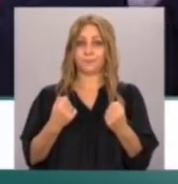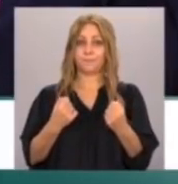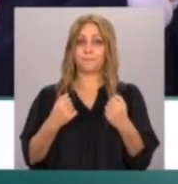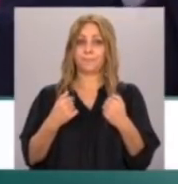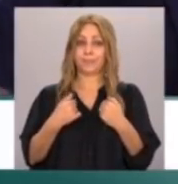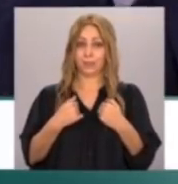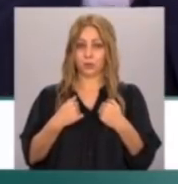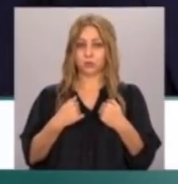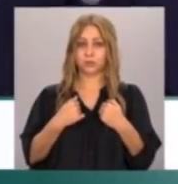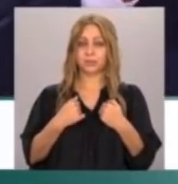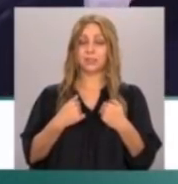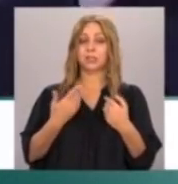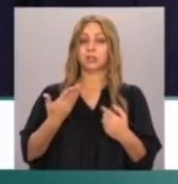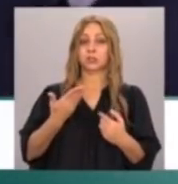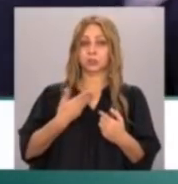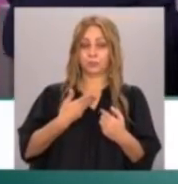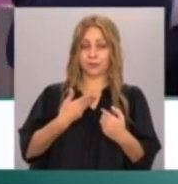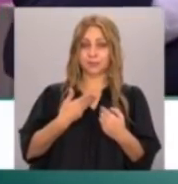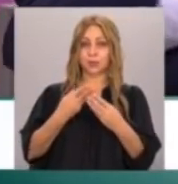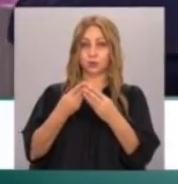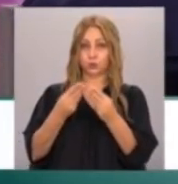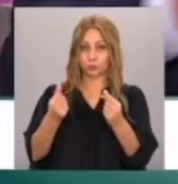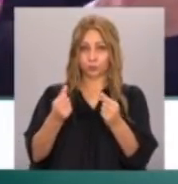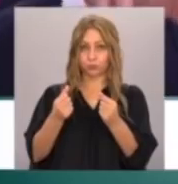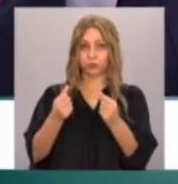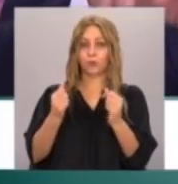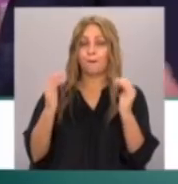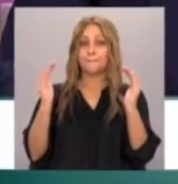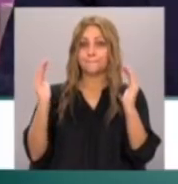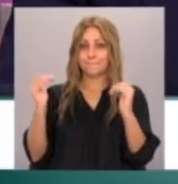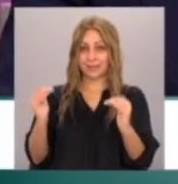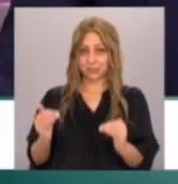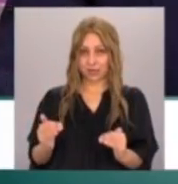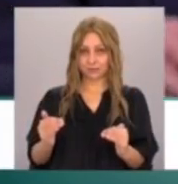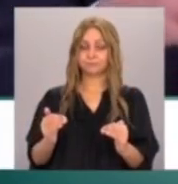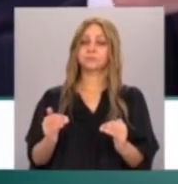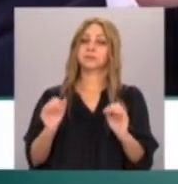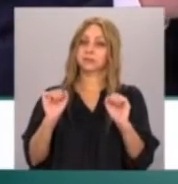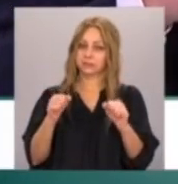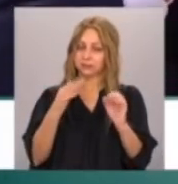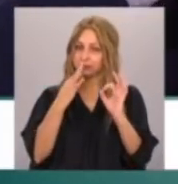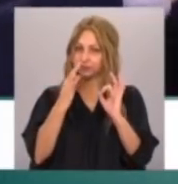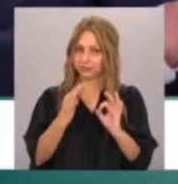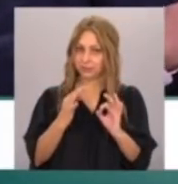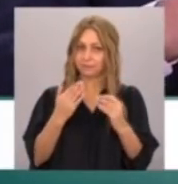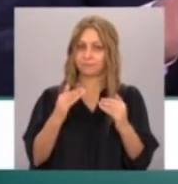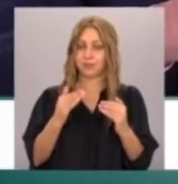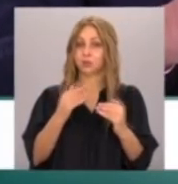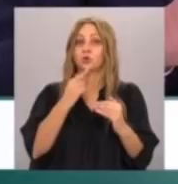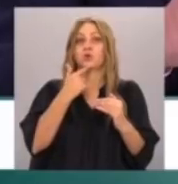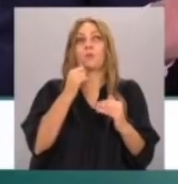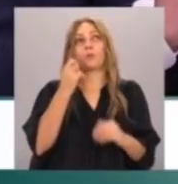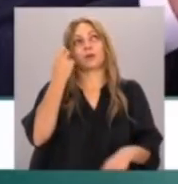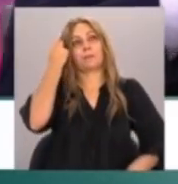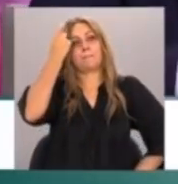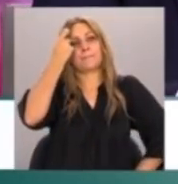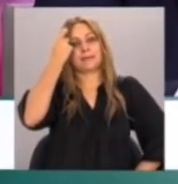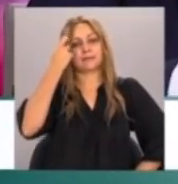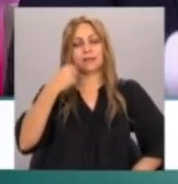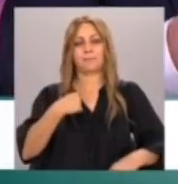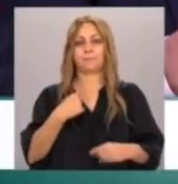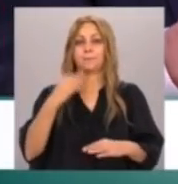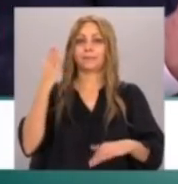cortar o peso da despesa no produto não é sim seguramente e temos disso programado não podemos esperar que isso